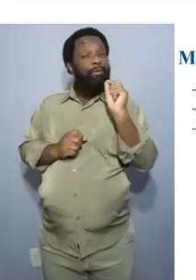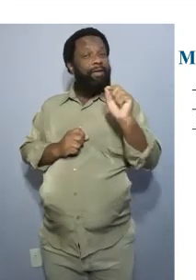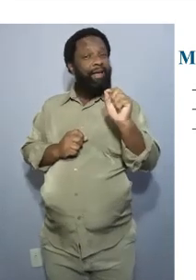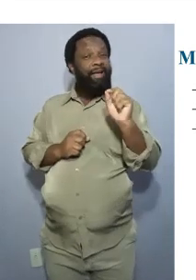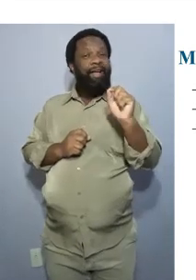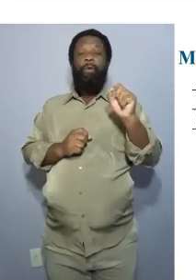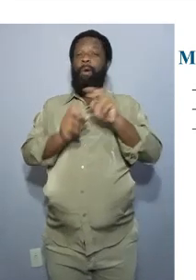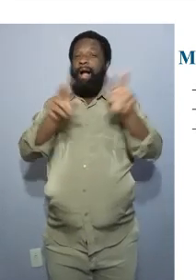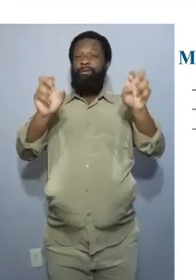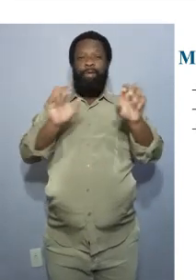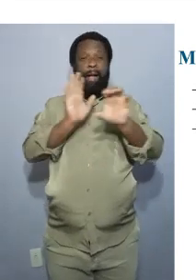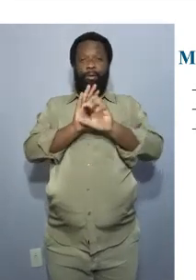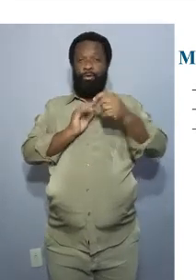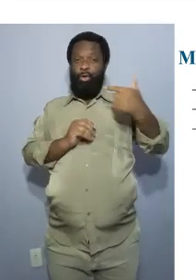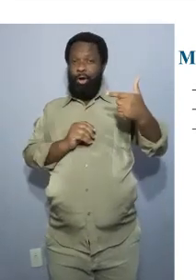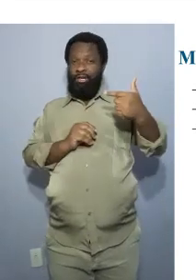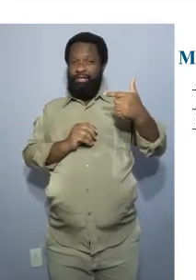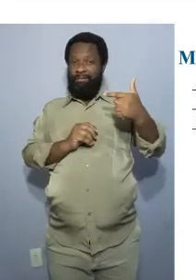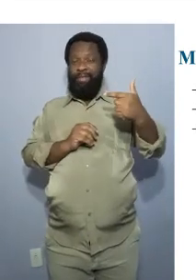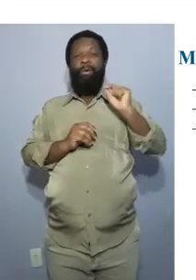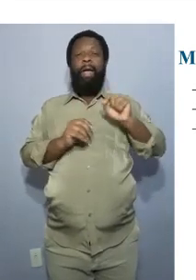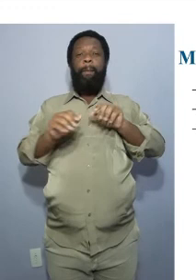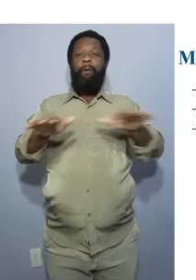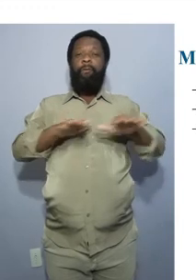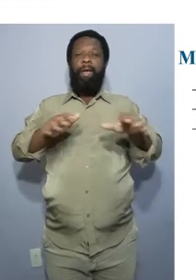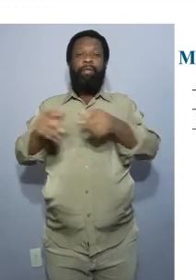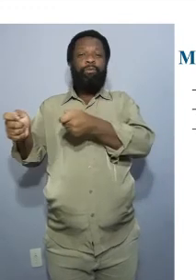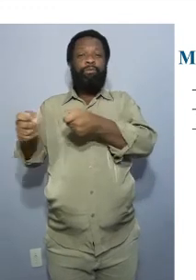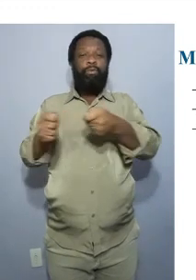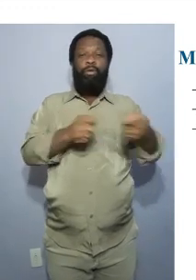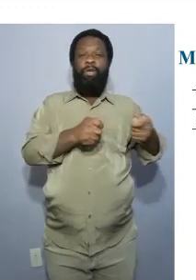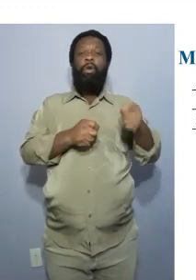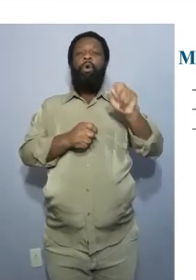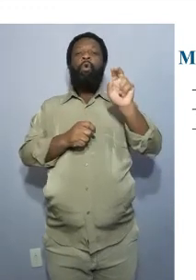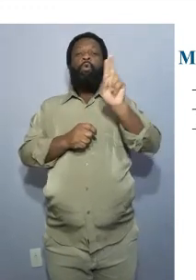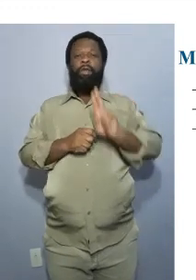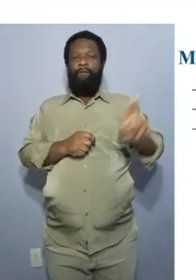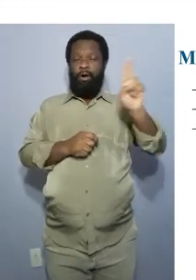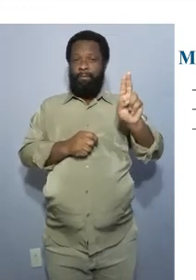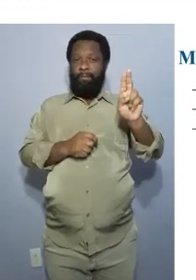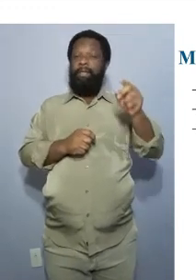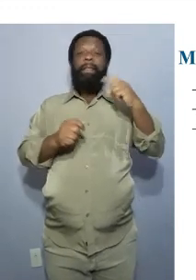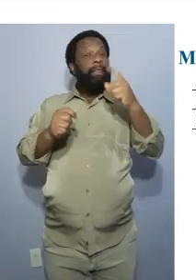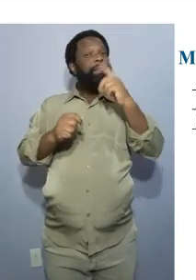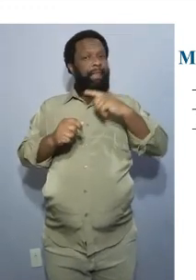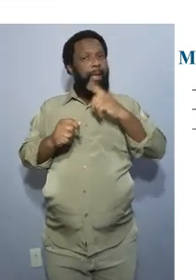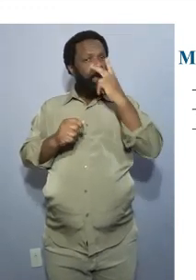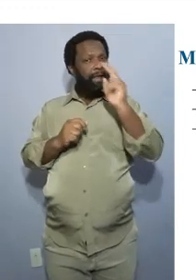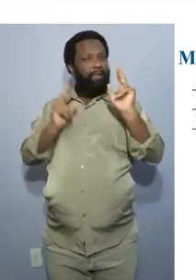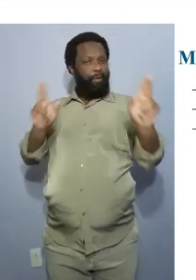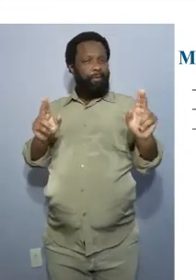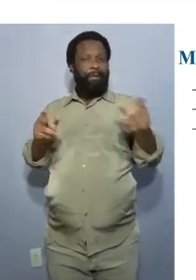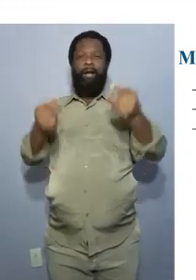semelhança muito forte com o capítulo 2 da nossa apostila, que é o movimento retilíneo uniforme, e realmente a gente vai ter algumas